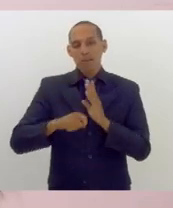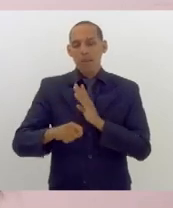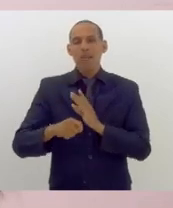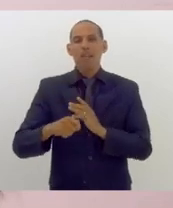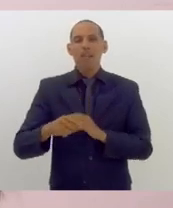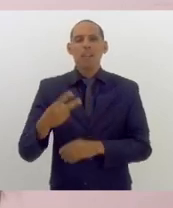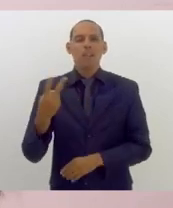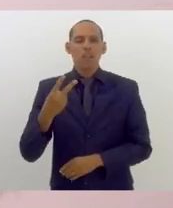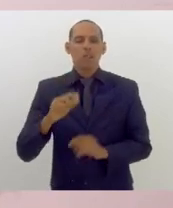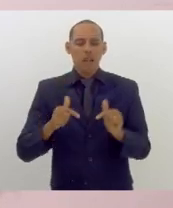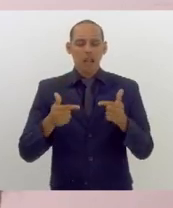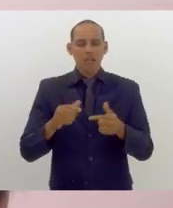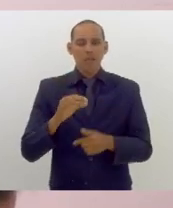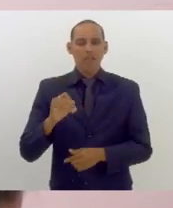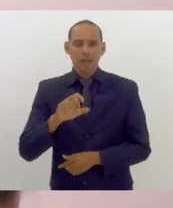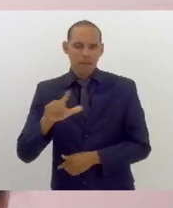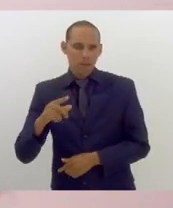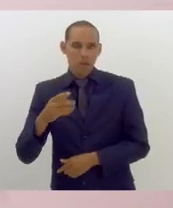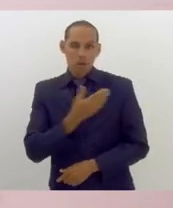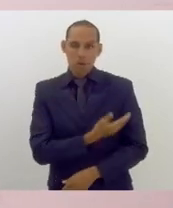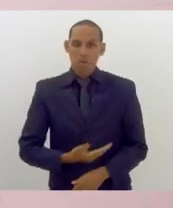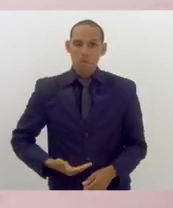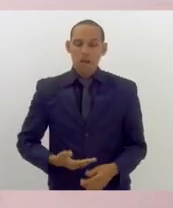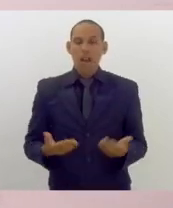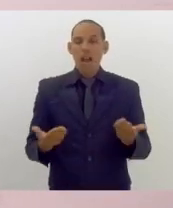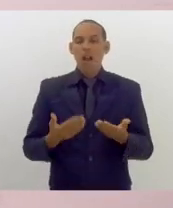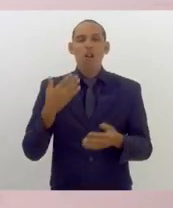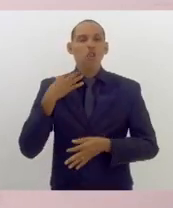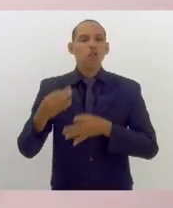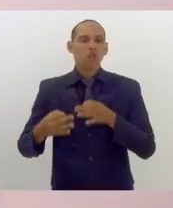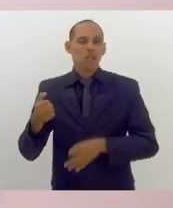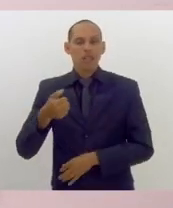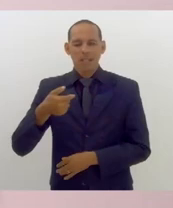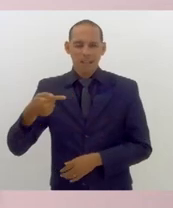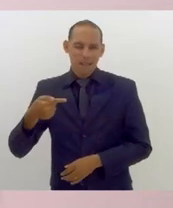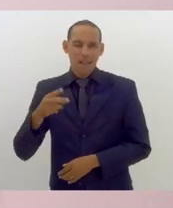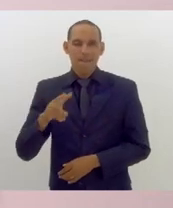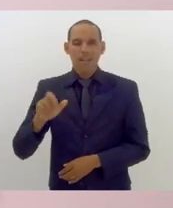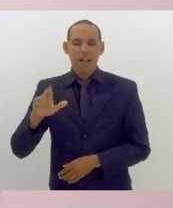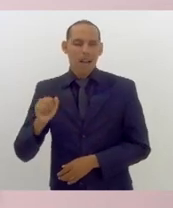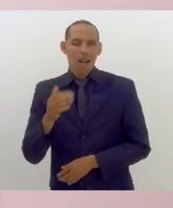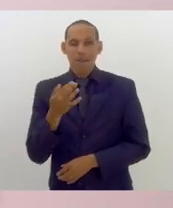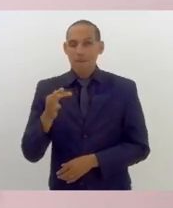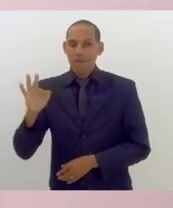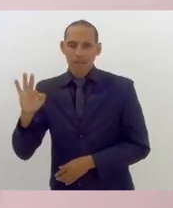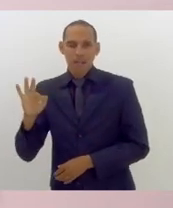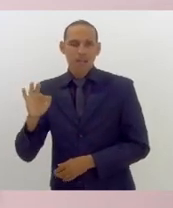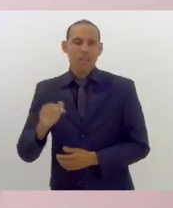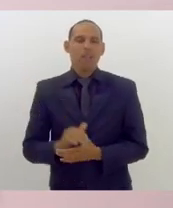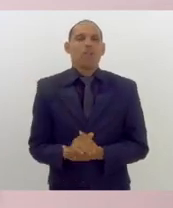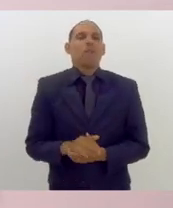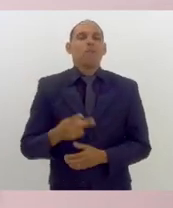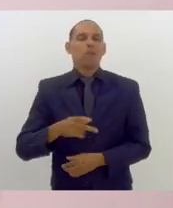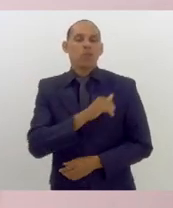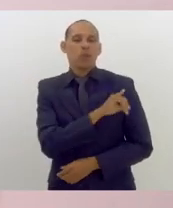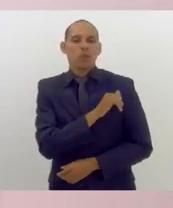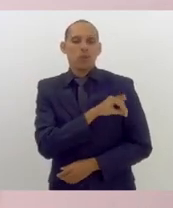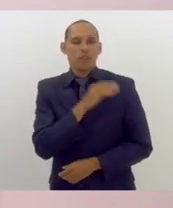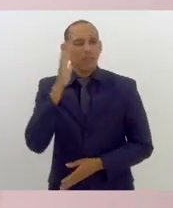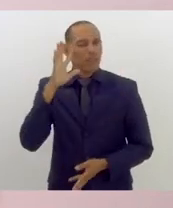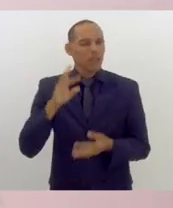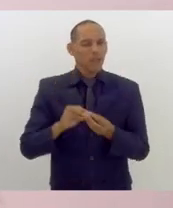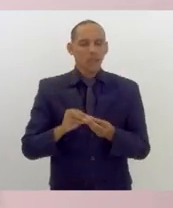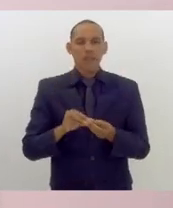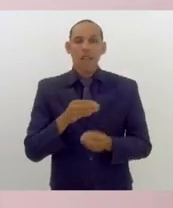pública o juízo da 17ª Vara Federal da sessão judiciária do Rio de Janeiro entendeu